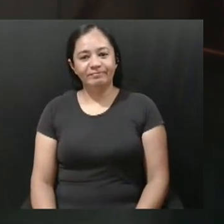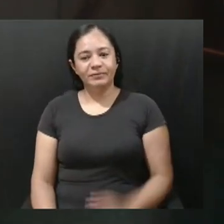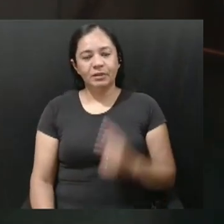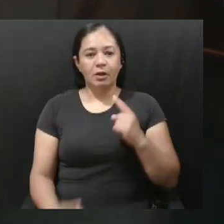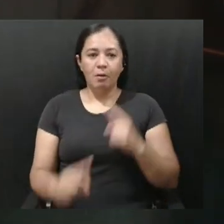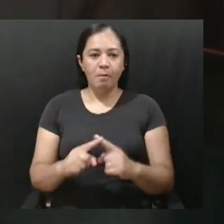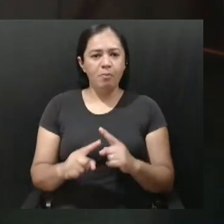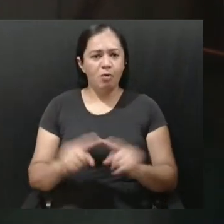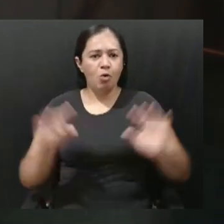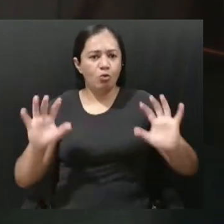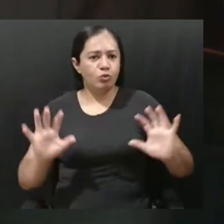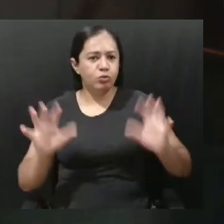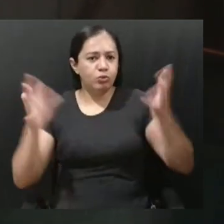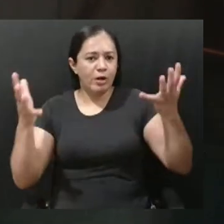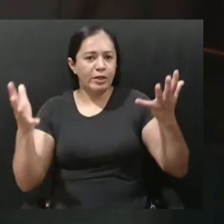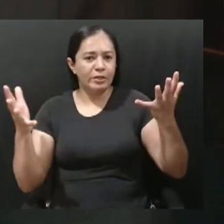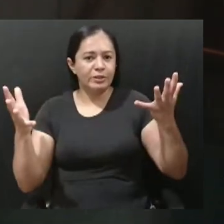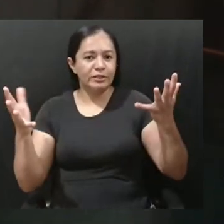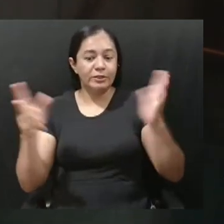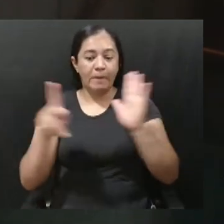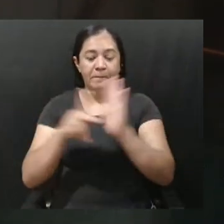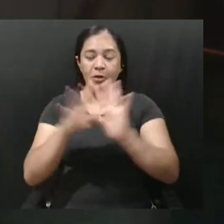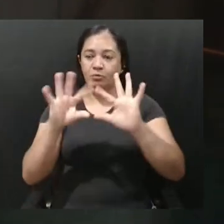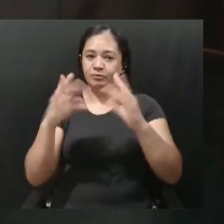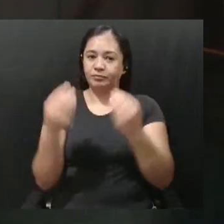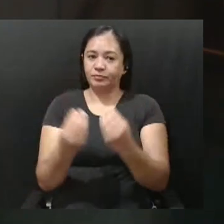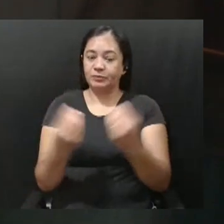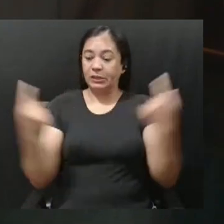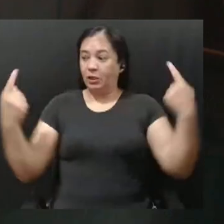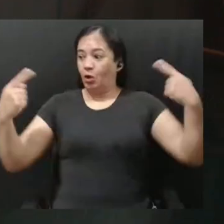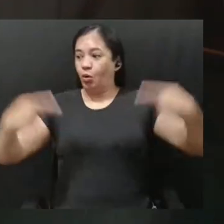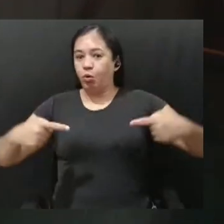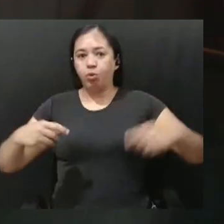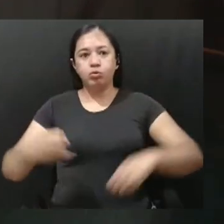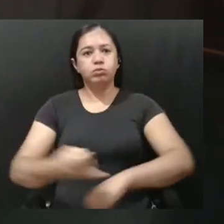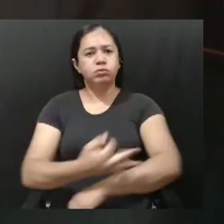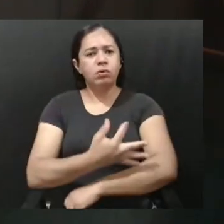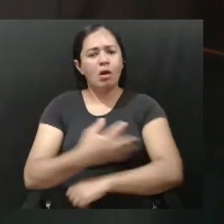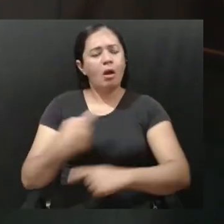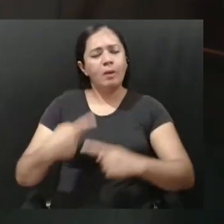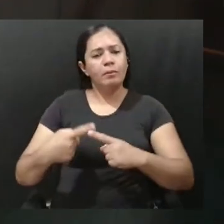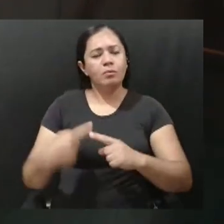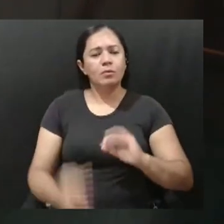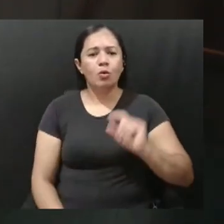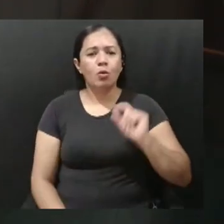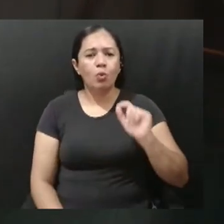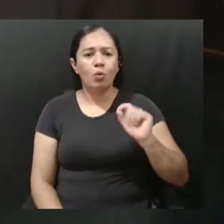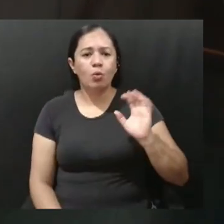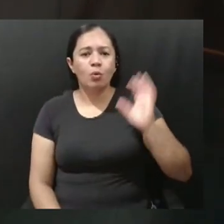podem ser tão desafiadoras emocionalmente? O que acontece dentro da gente que